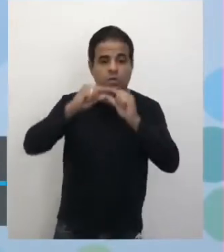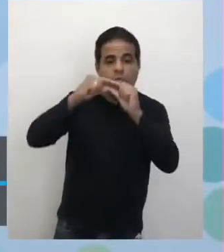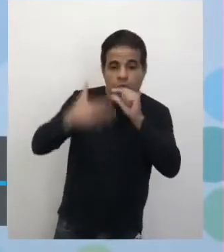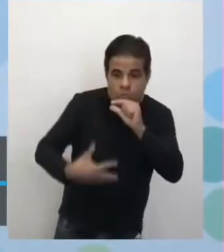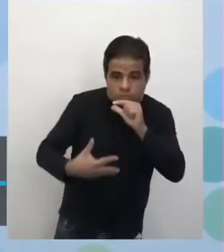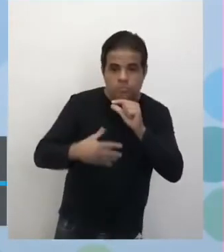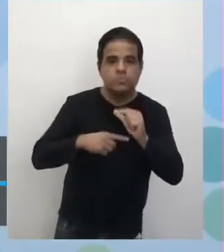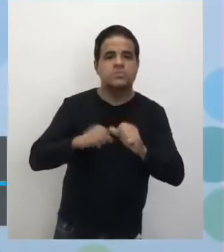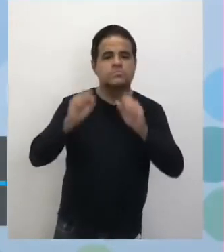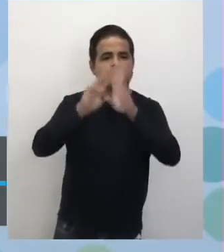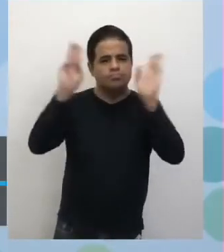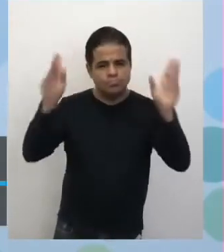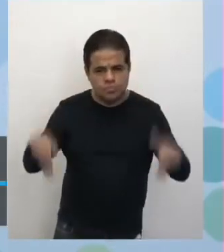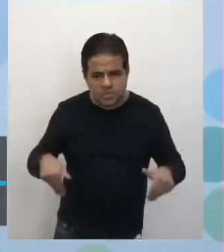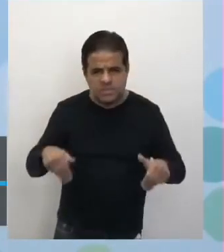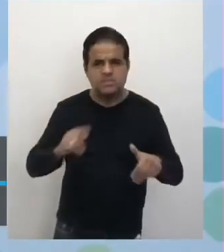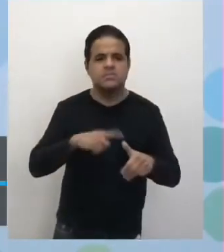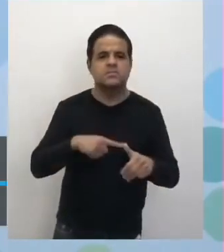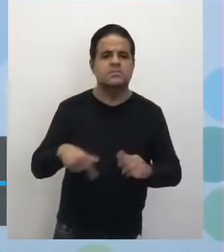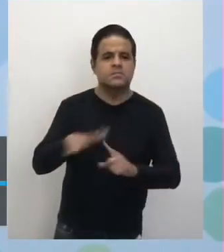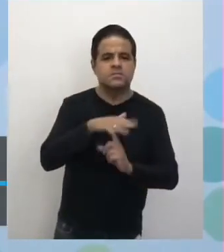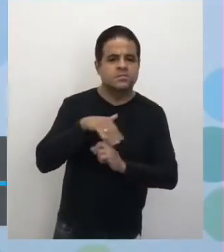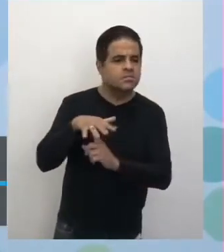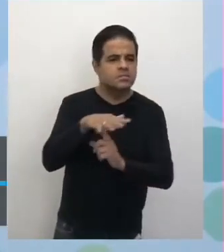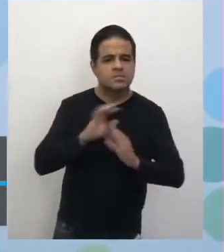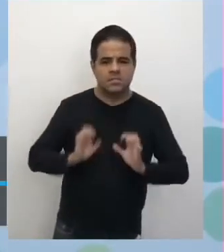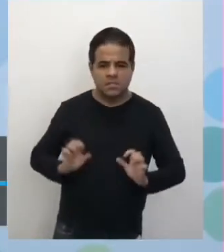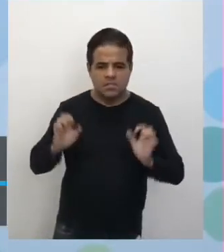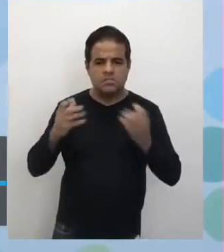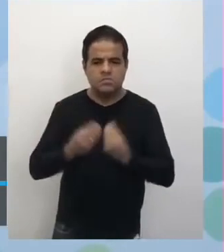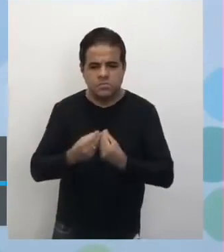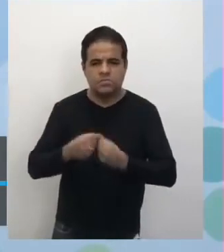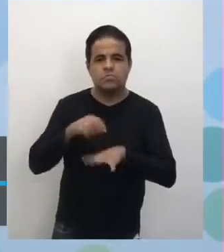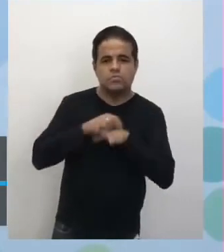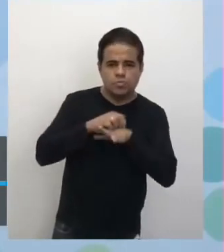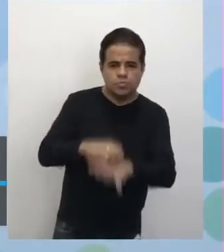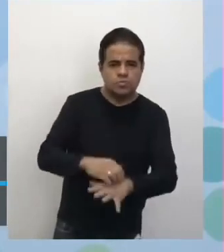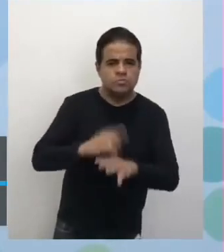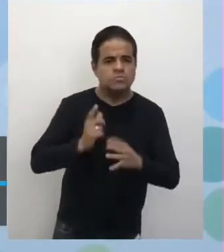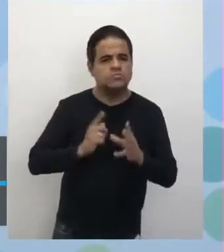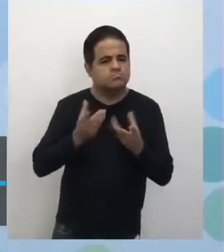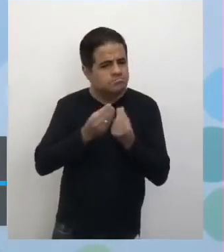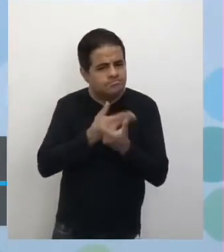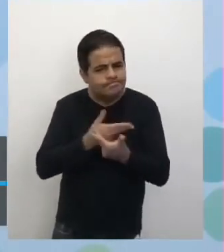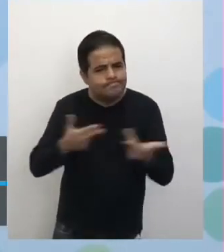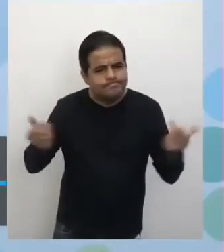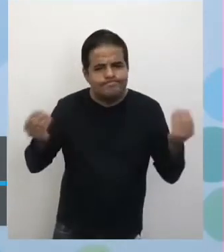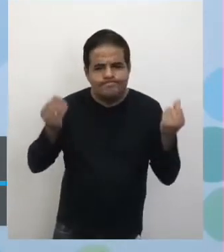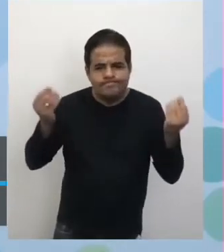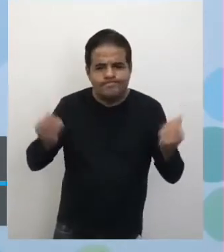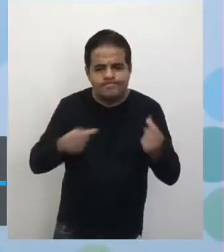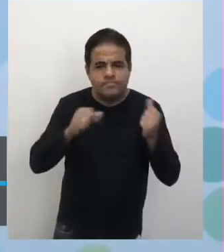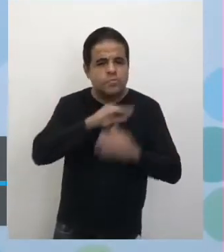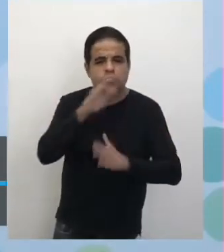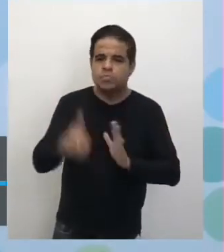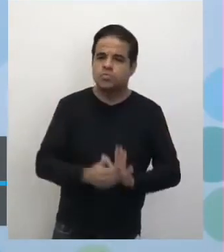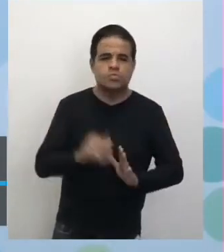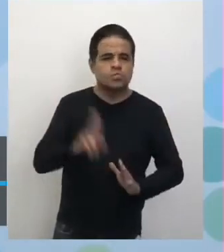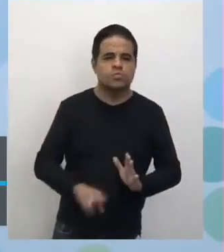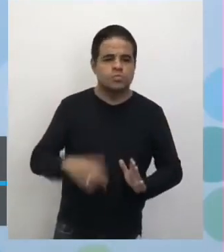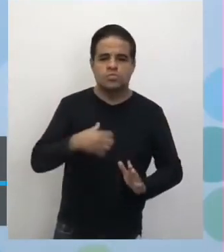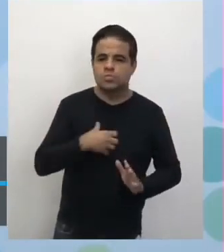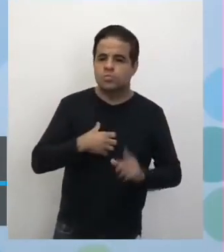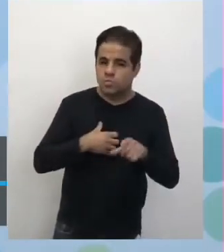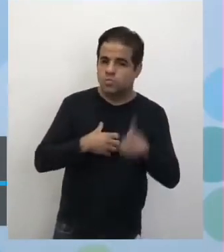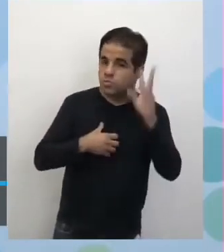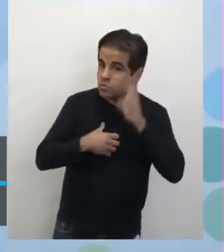tem museu, tem parques de ecoturismo, então tem muita coisa lá em Itaipu, mas não são todas que utilizam essa forma.